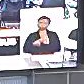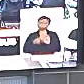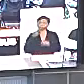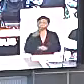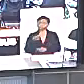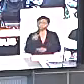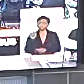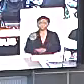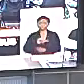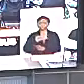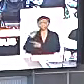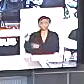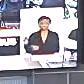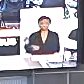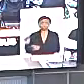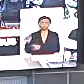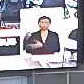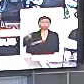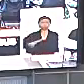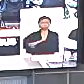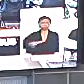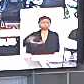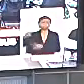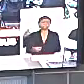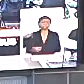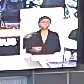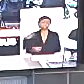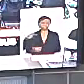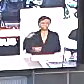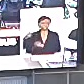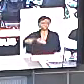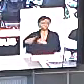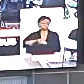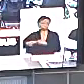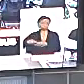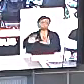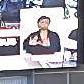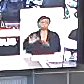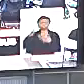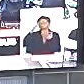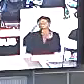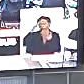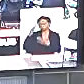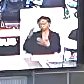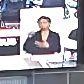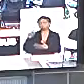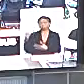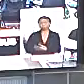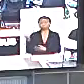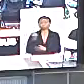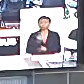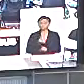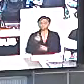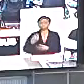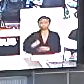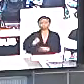ir para Sete Lagoas mas em nome de toda a comissão Deputado nós agradecemos a sua presença